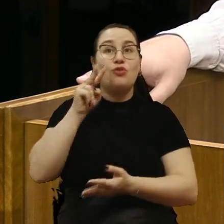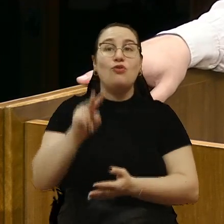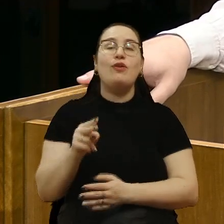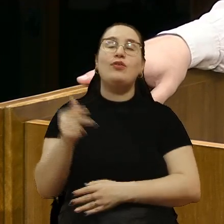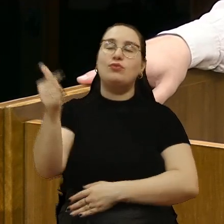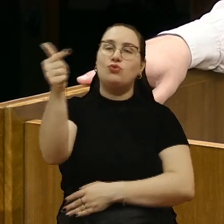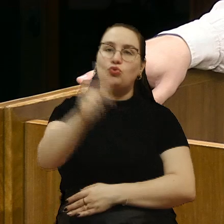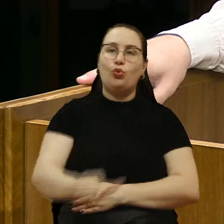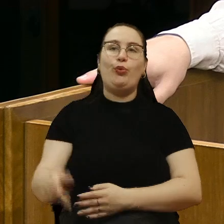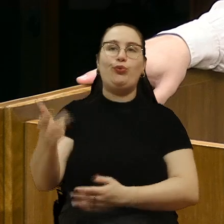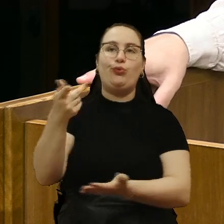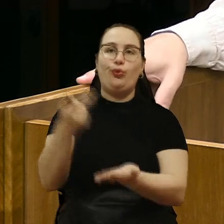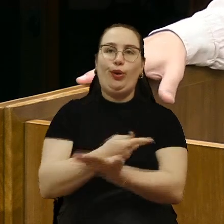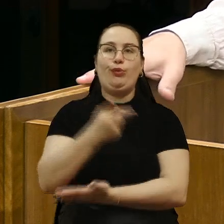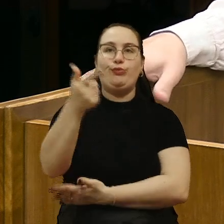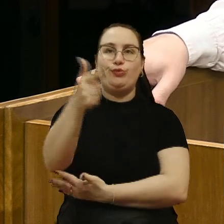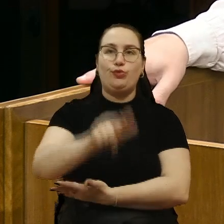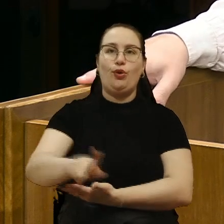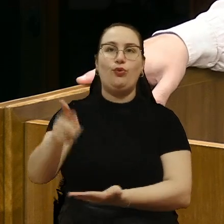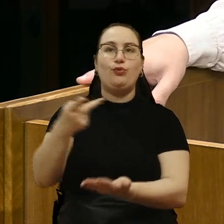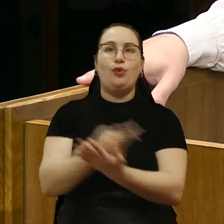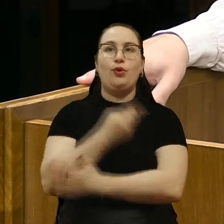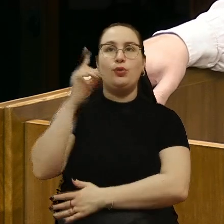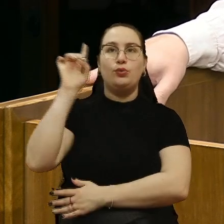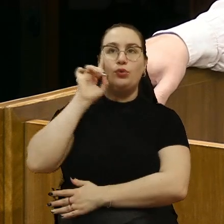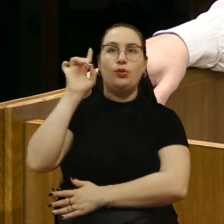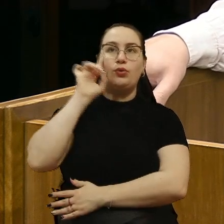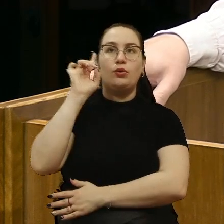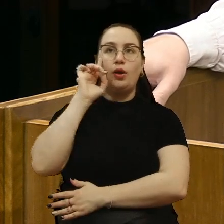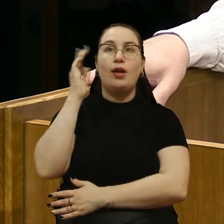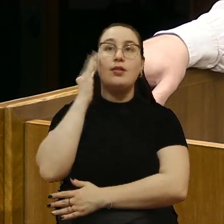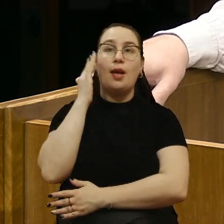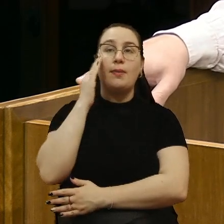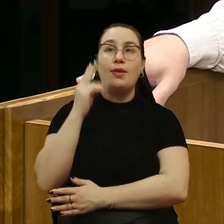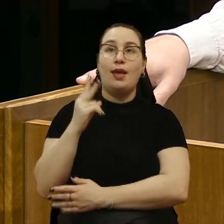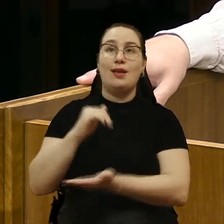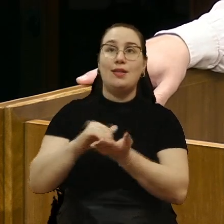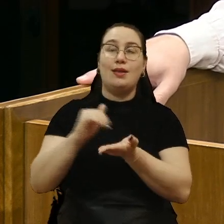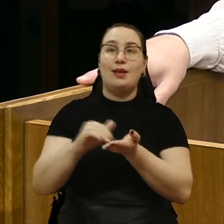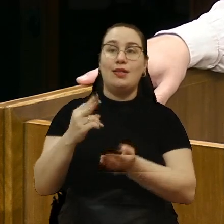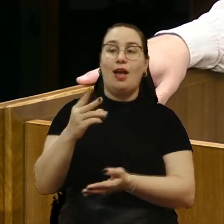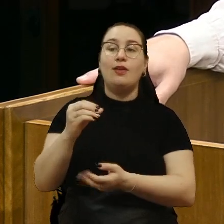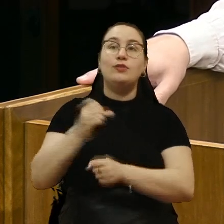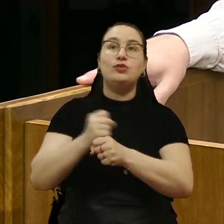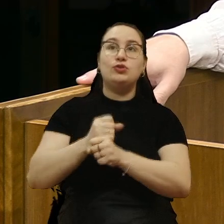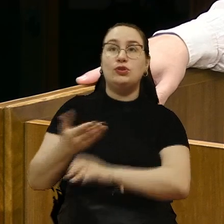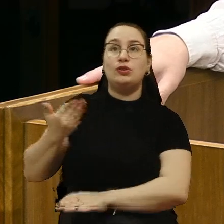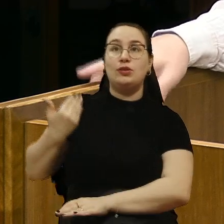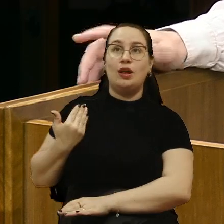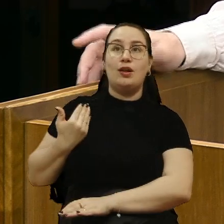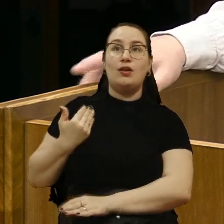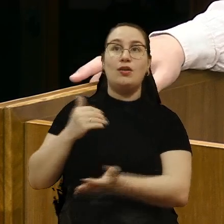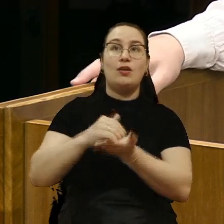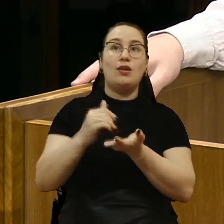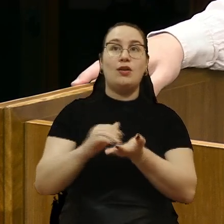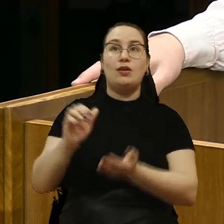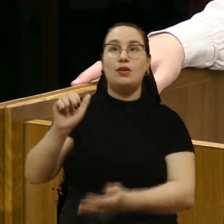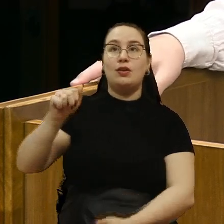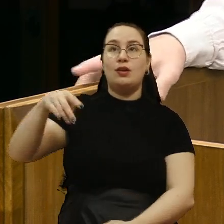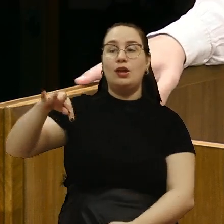repetição do erro todos os dias. Sabe quem também era secretário há 20 anos atrás, vereador Alexandre Bortoluz? O secretário Antônio